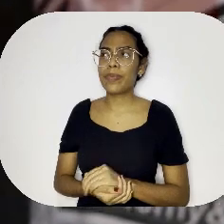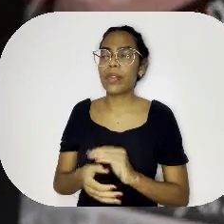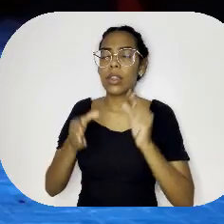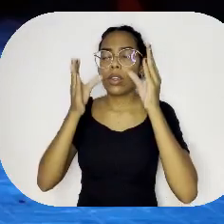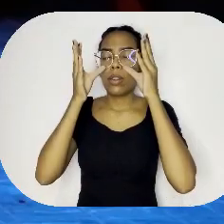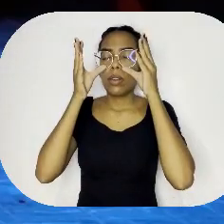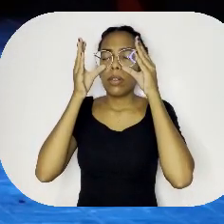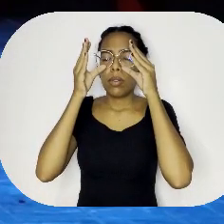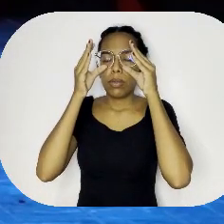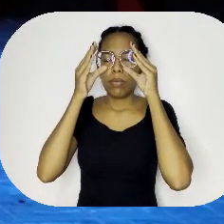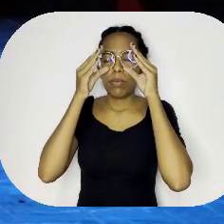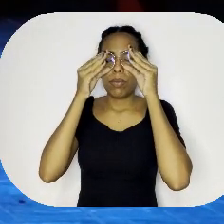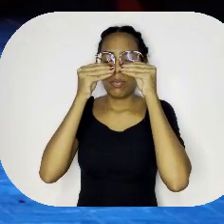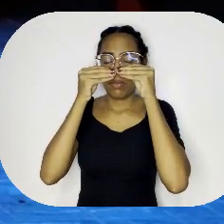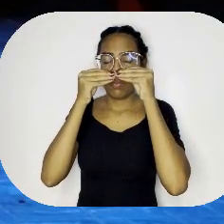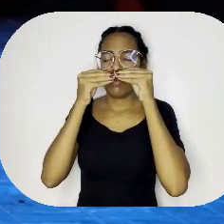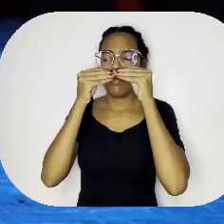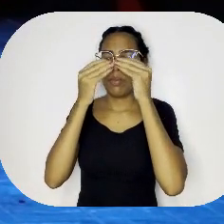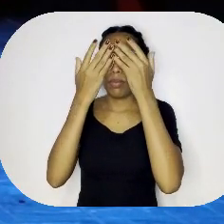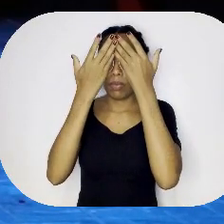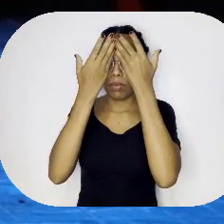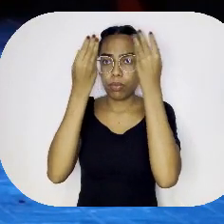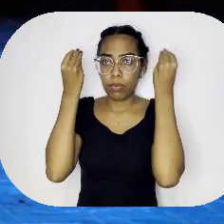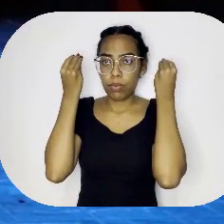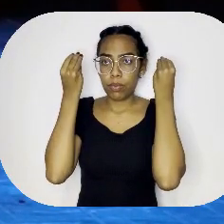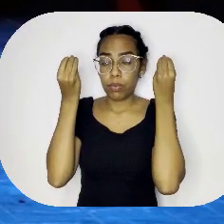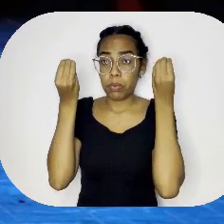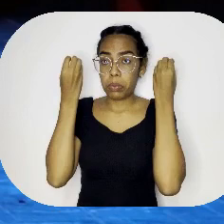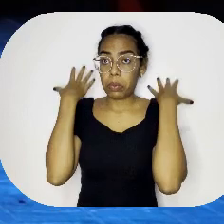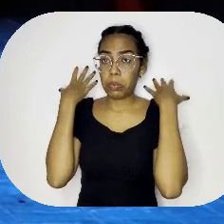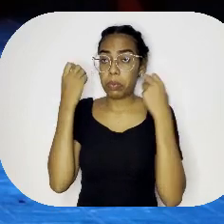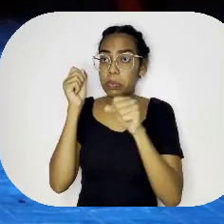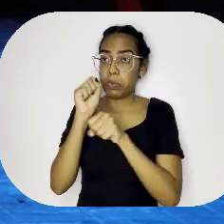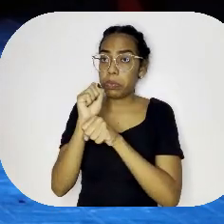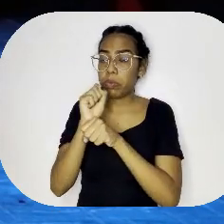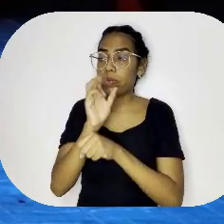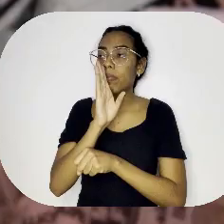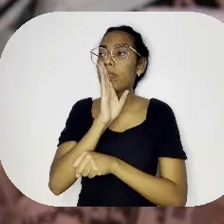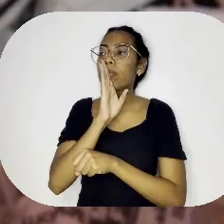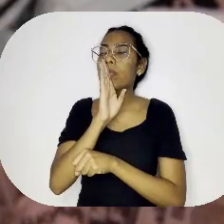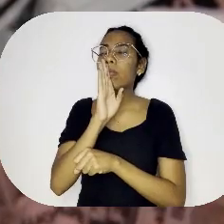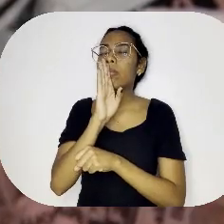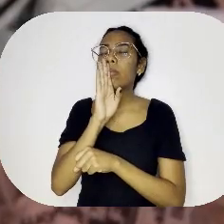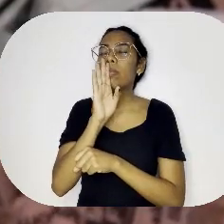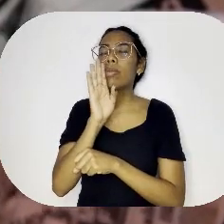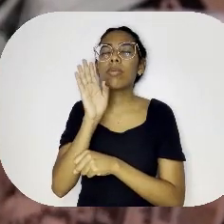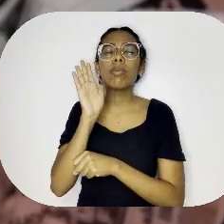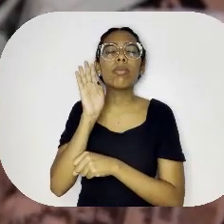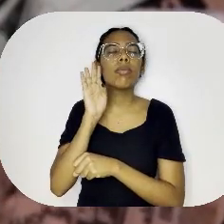Fecha os olhos. Esquece. Escuta a água nos vidros.